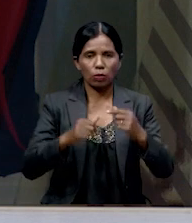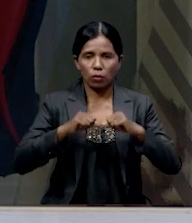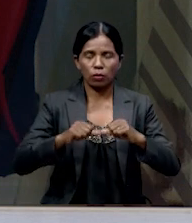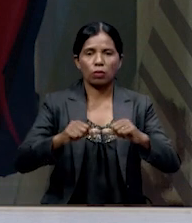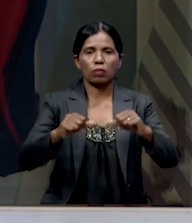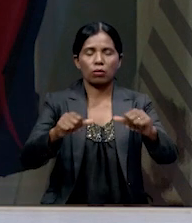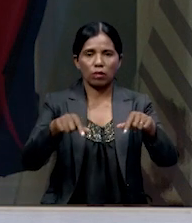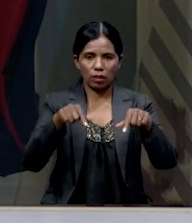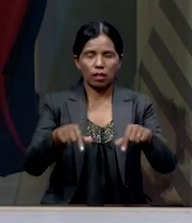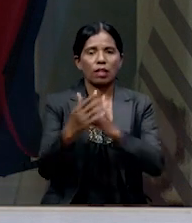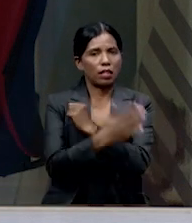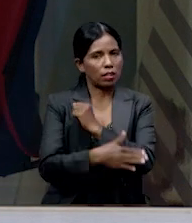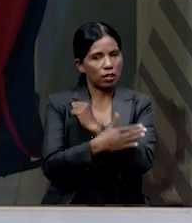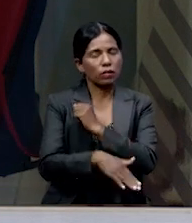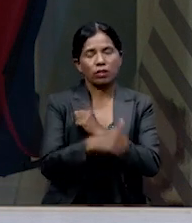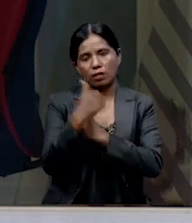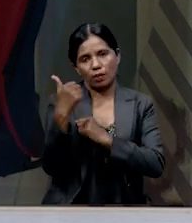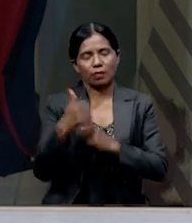belar e a nação Selok.